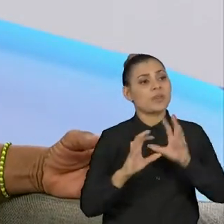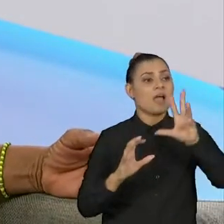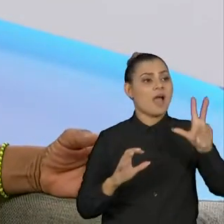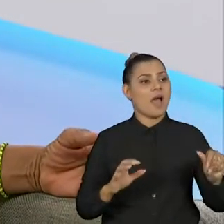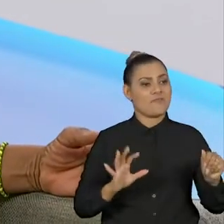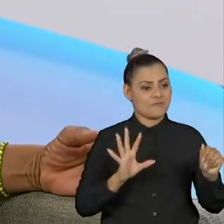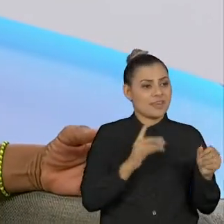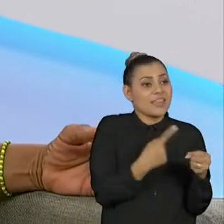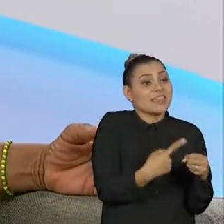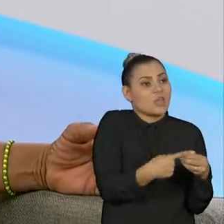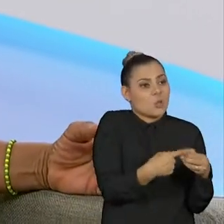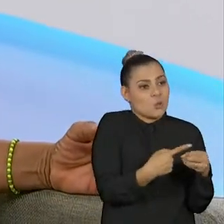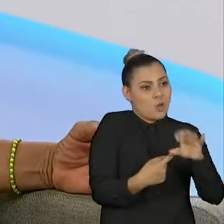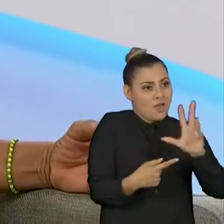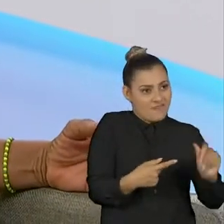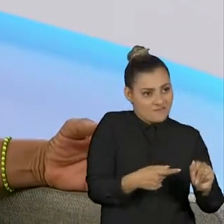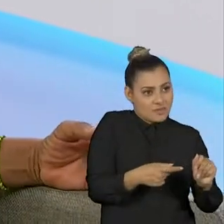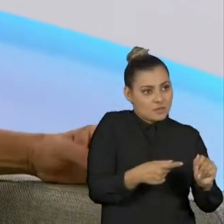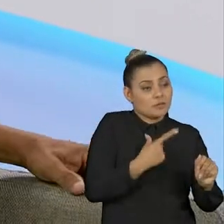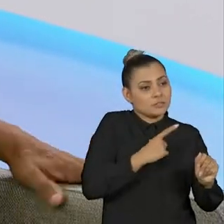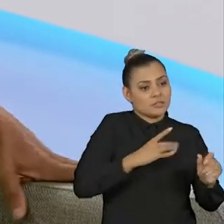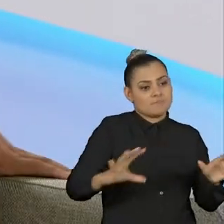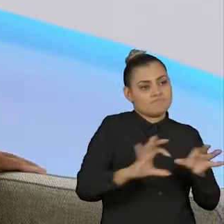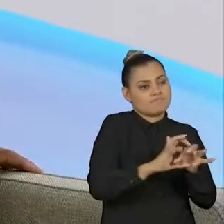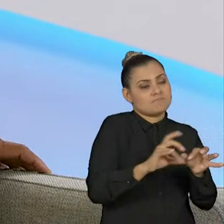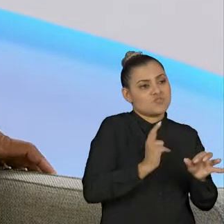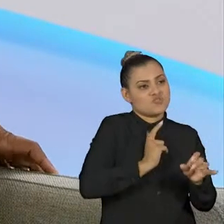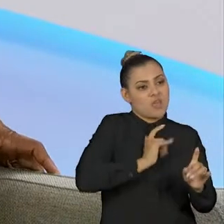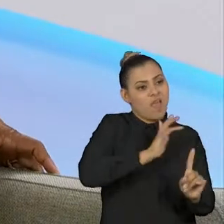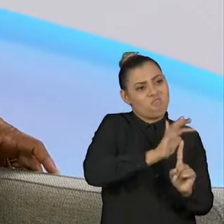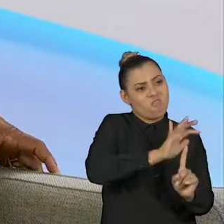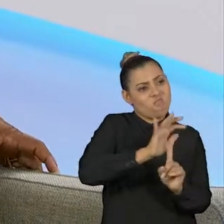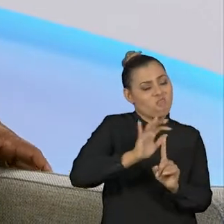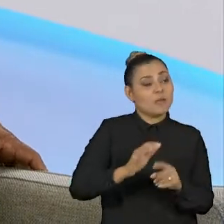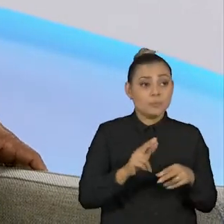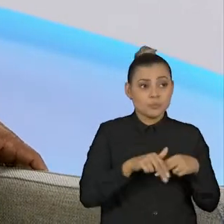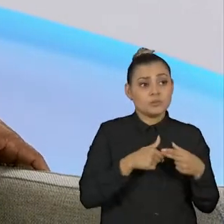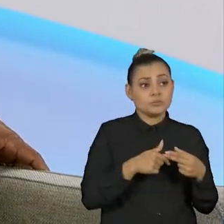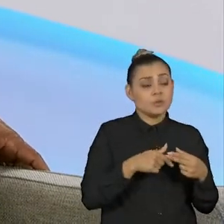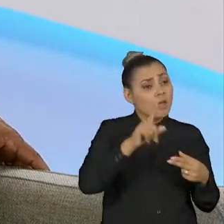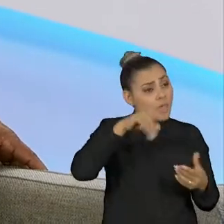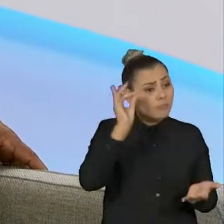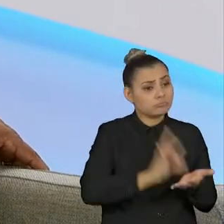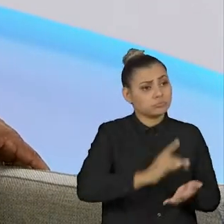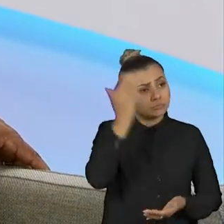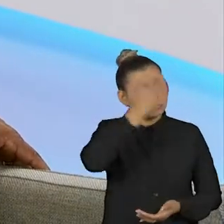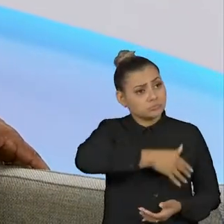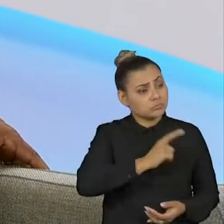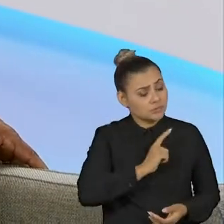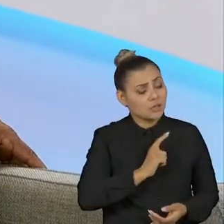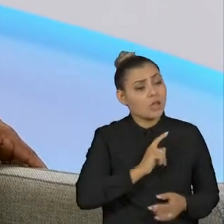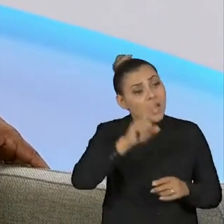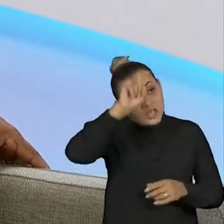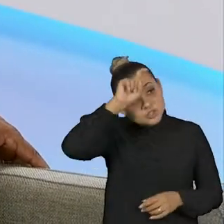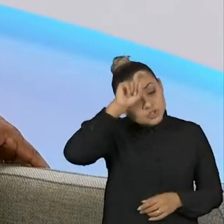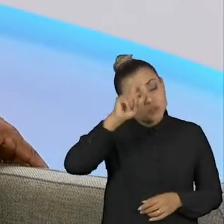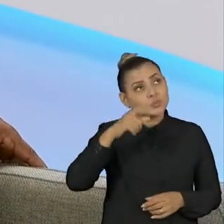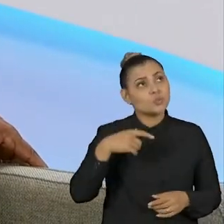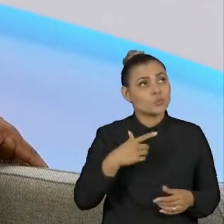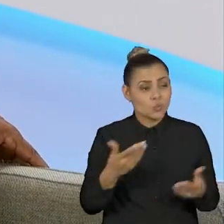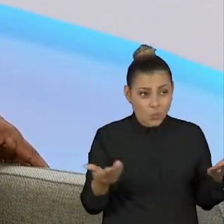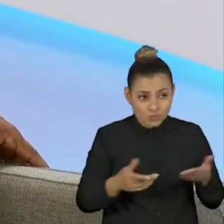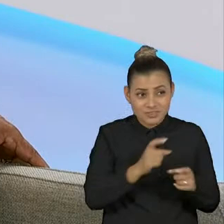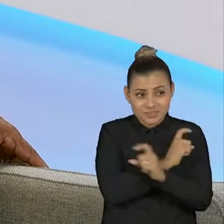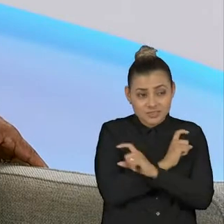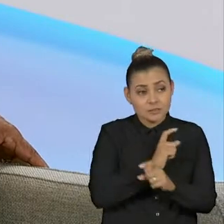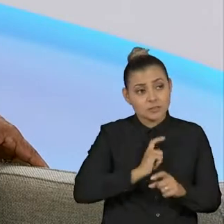com o interior africano. A Núbia, isso é tão importante e tão verdadeiro que o Egito